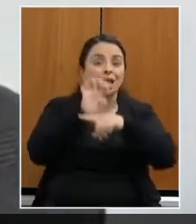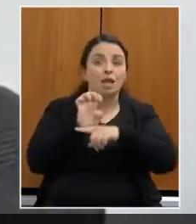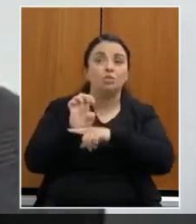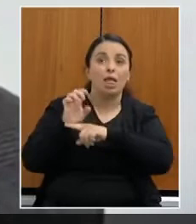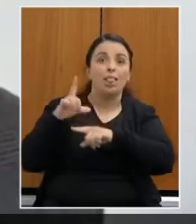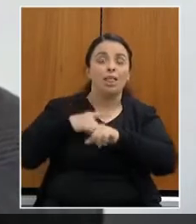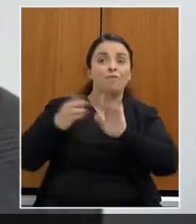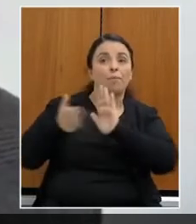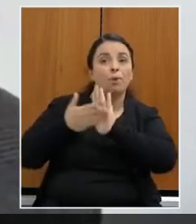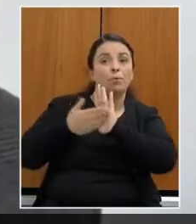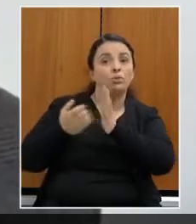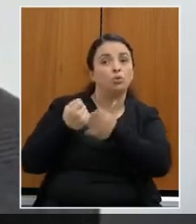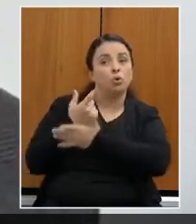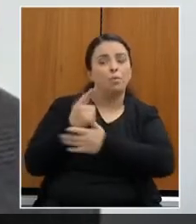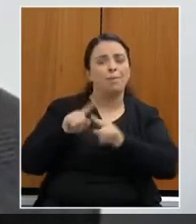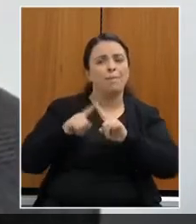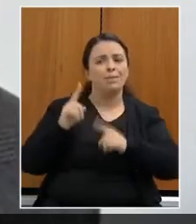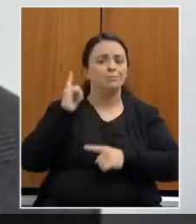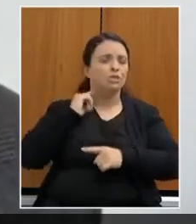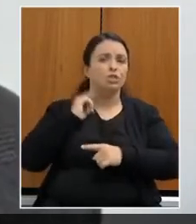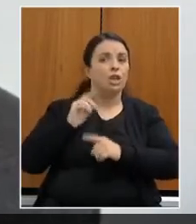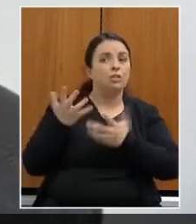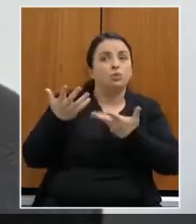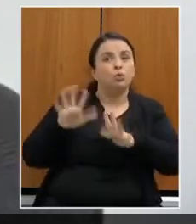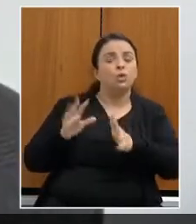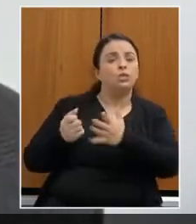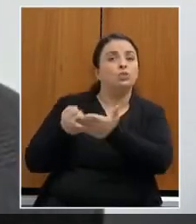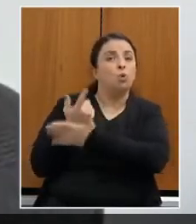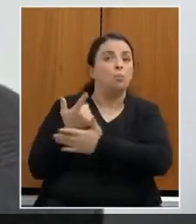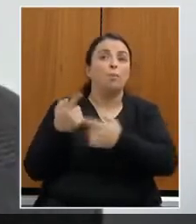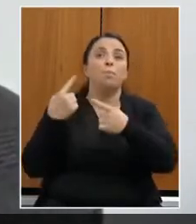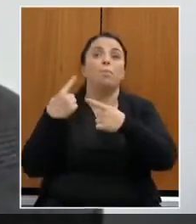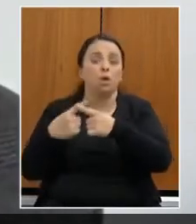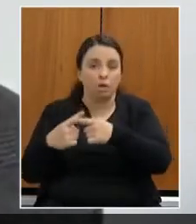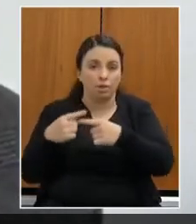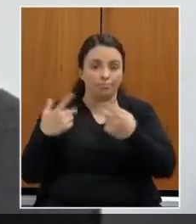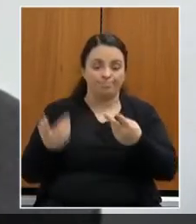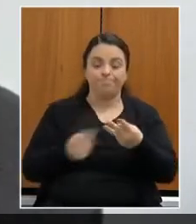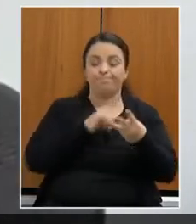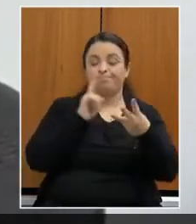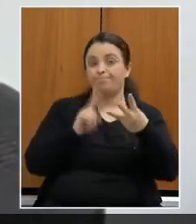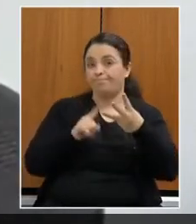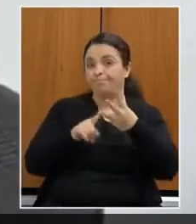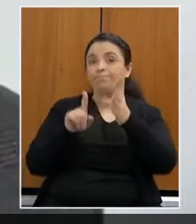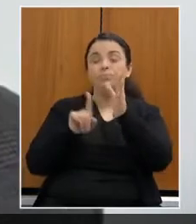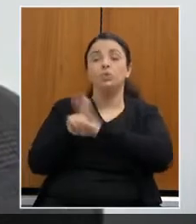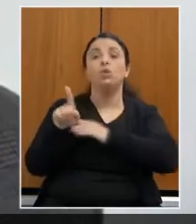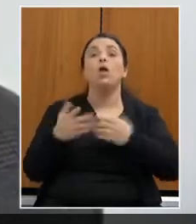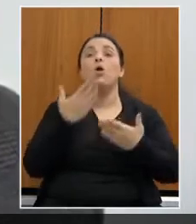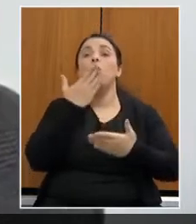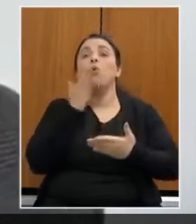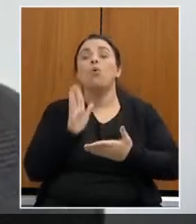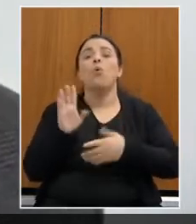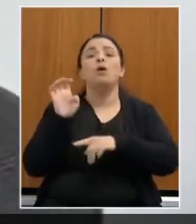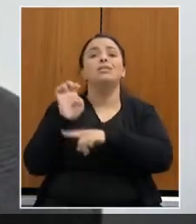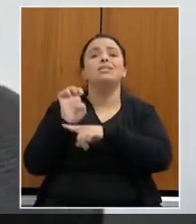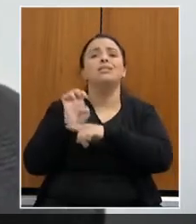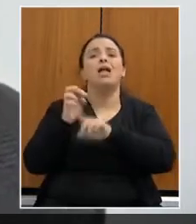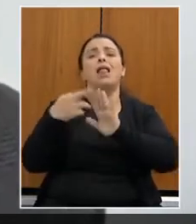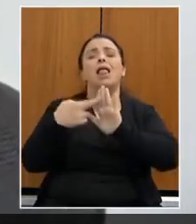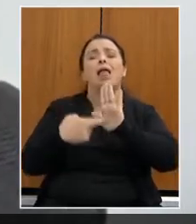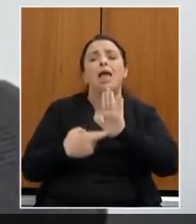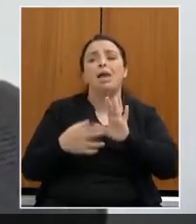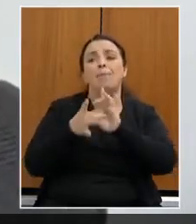e a terceira e última pergunta é quais são os critérios que o estado está tendo para a liberação de leitos